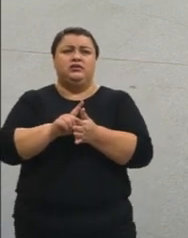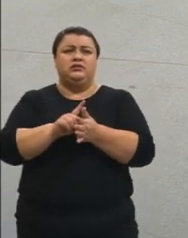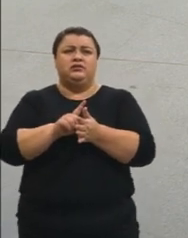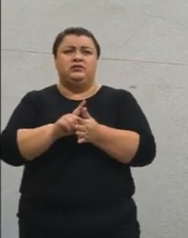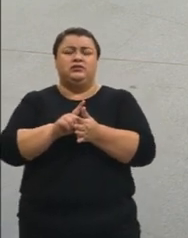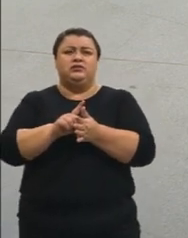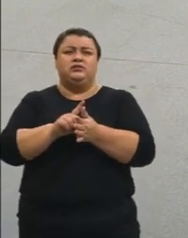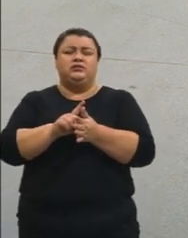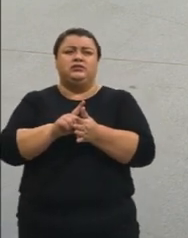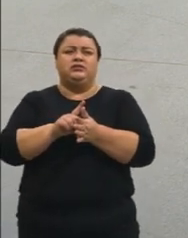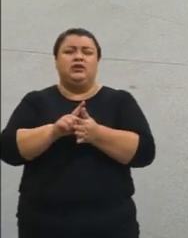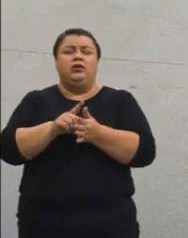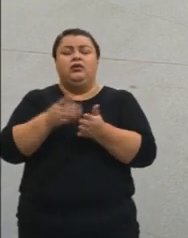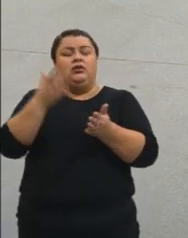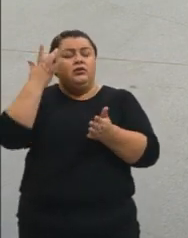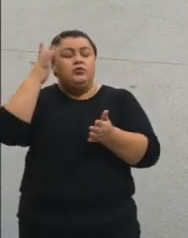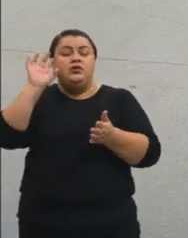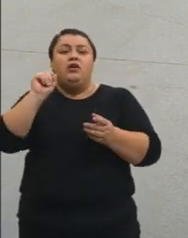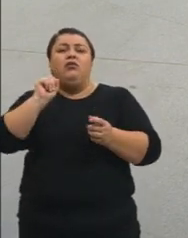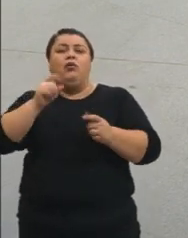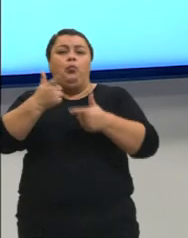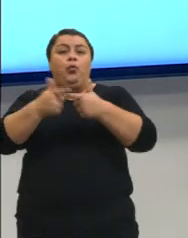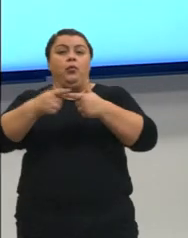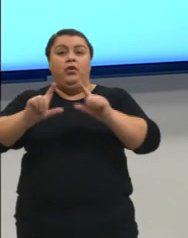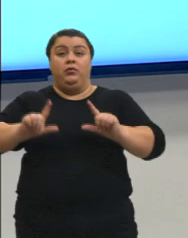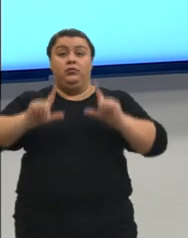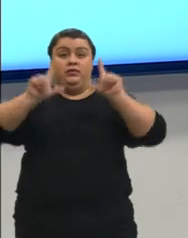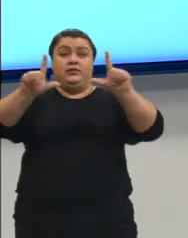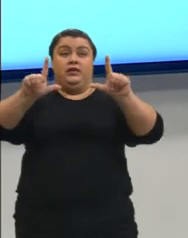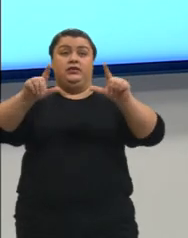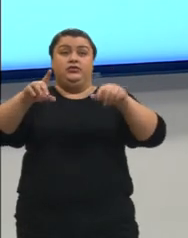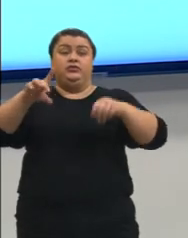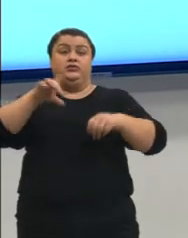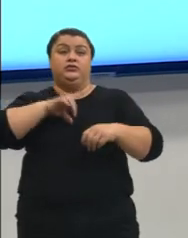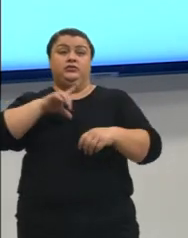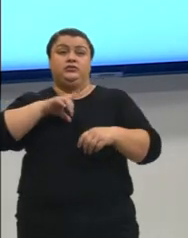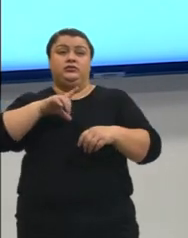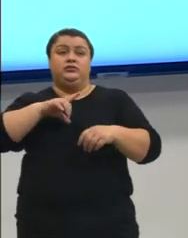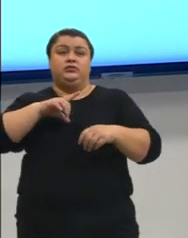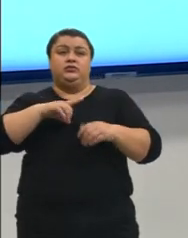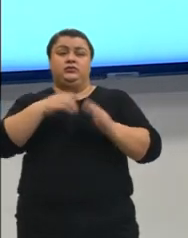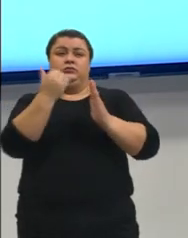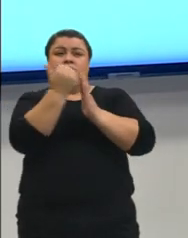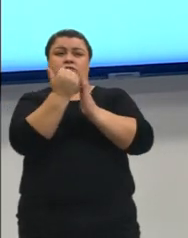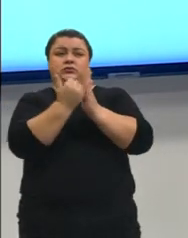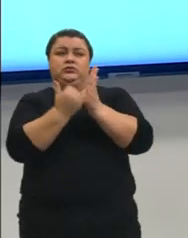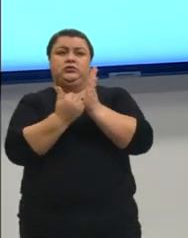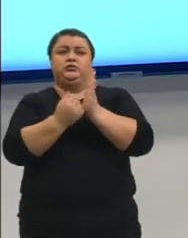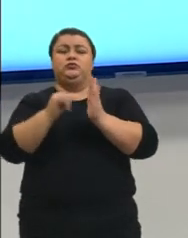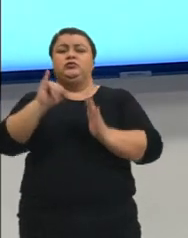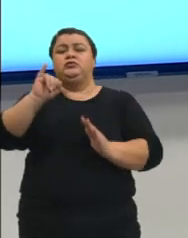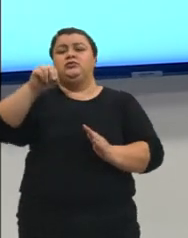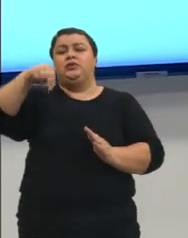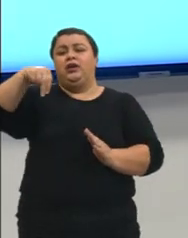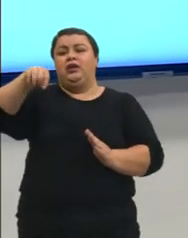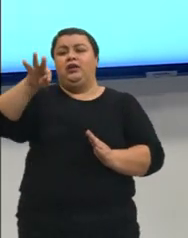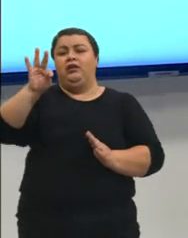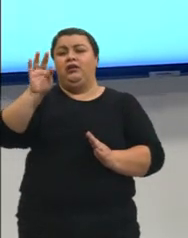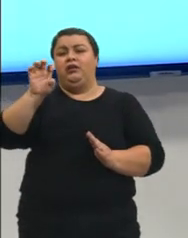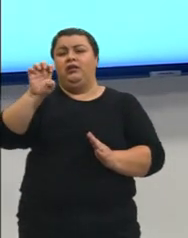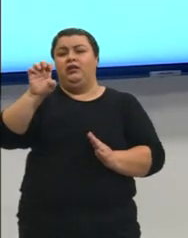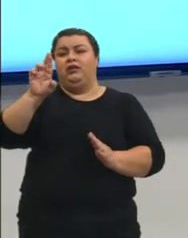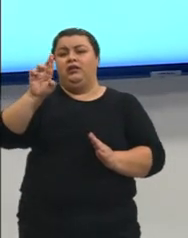engoliu os meus termos tá a gente tem os termos integrantes da oração que que são termos